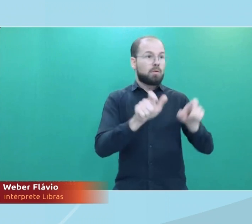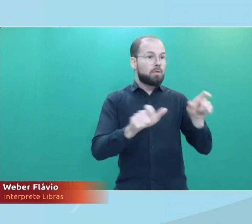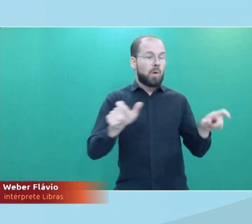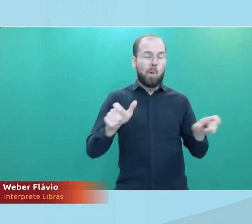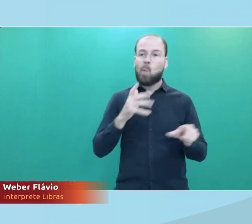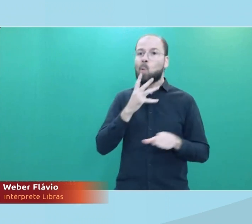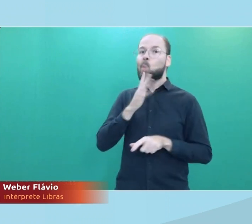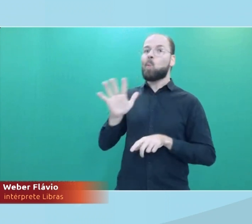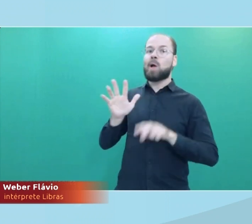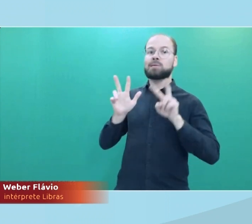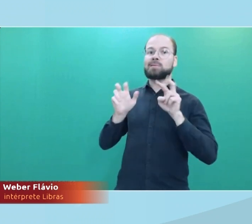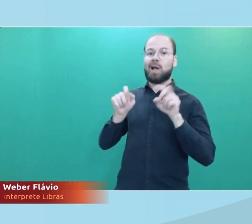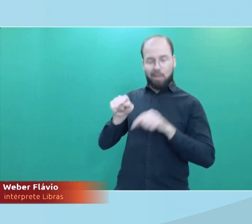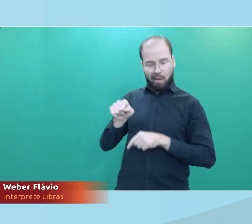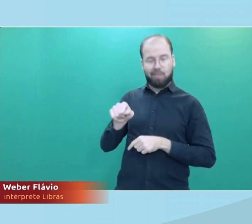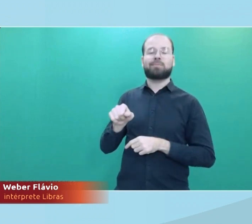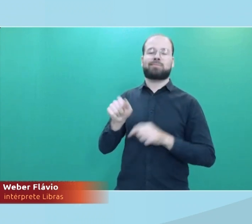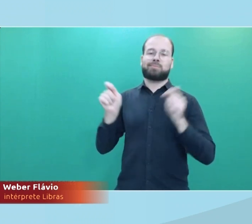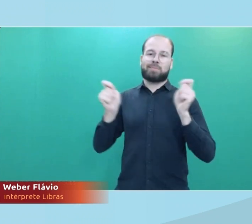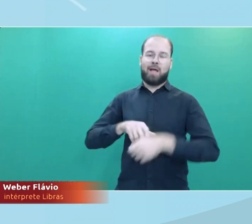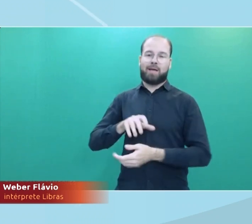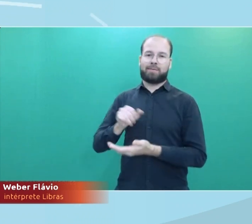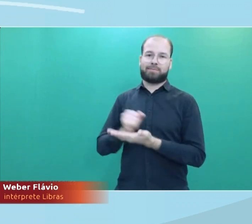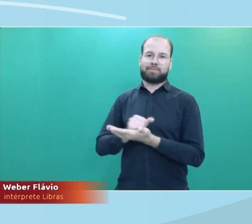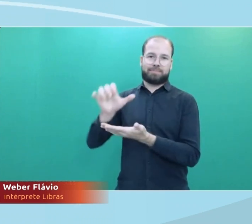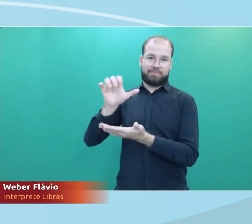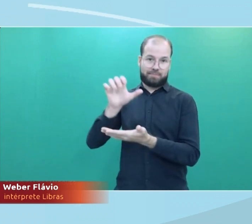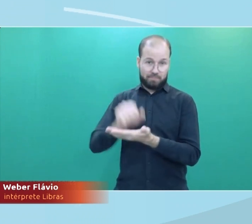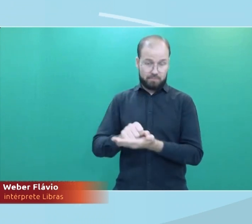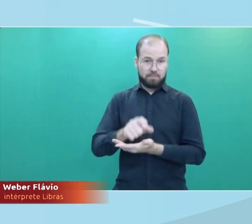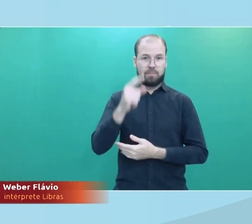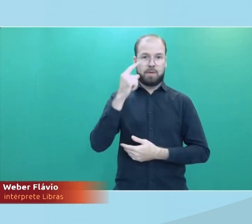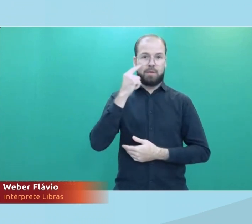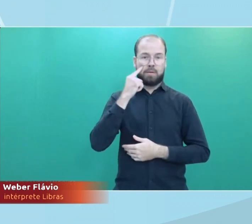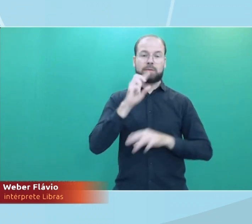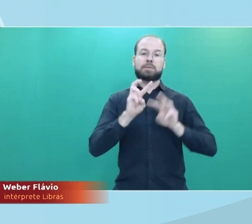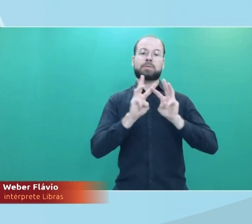o tema. Para se inscrever, basta acessar o site